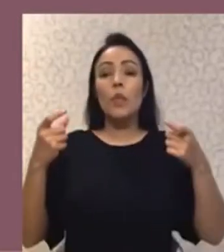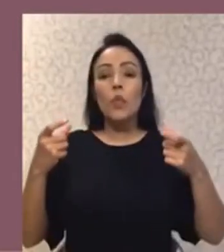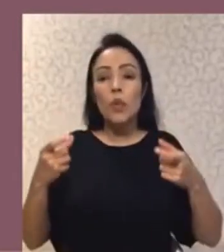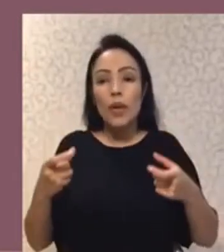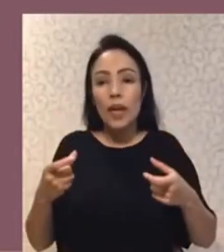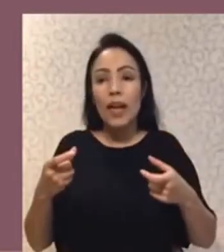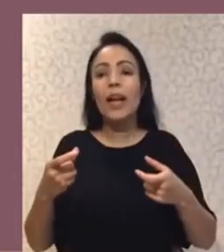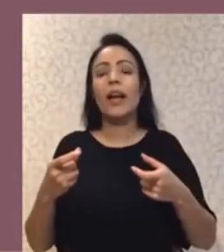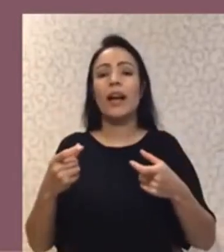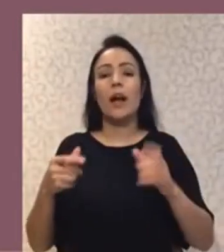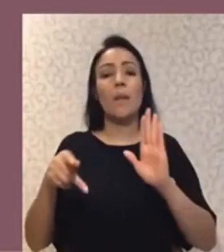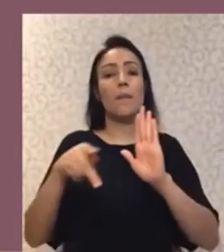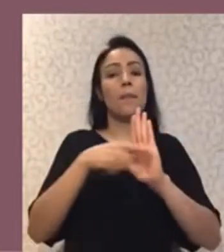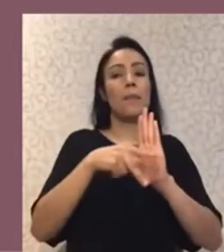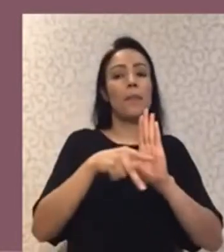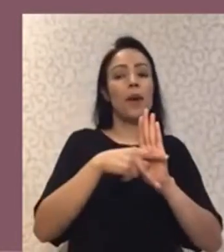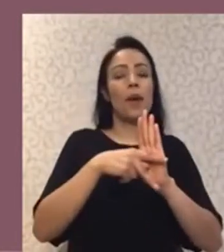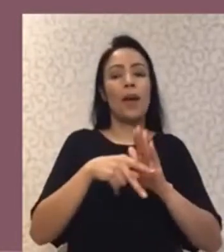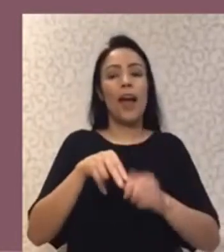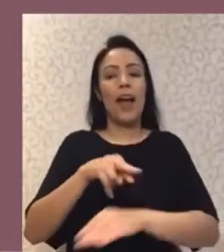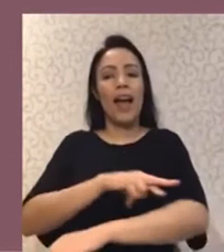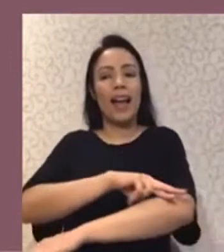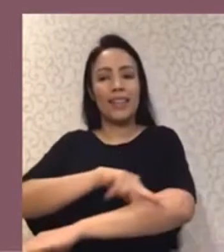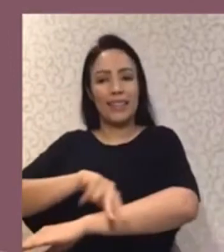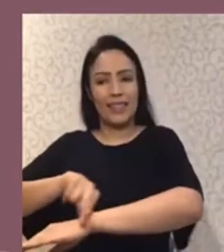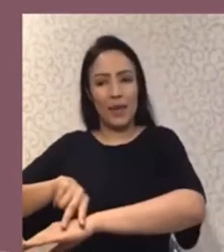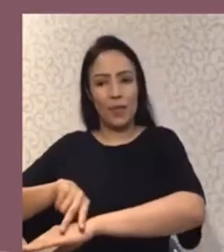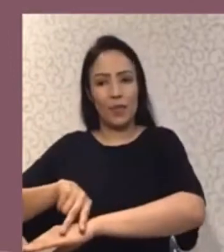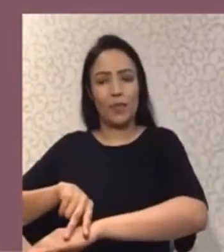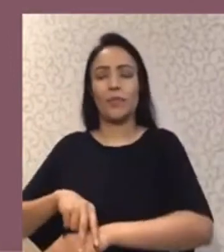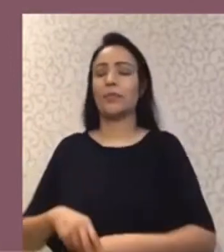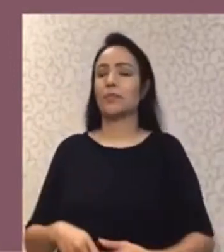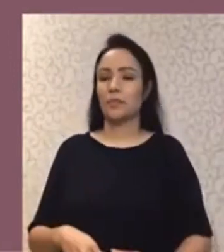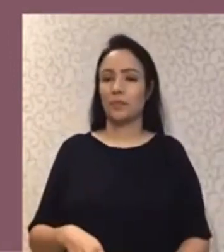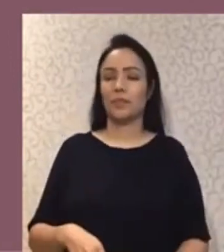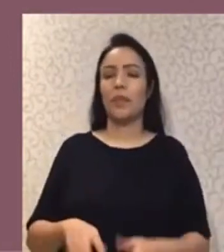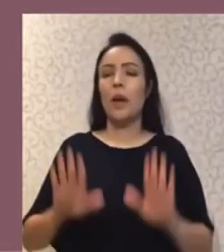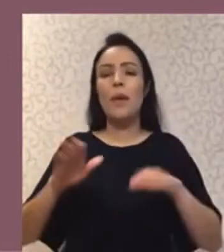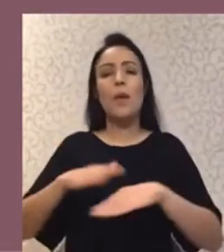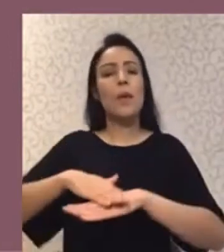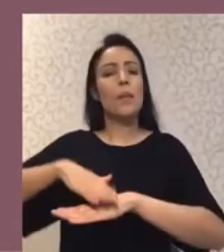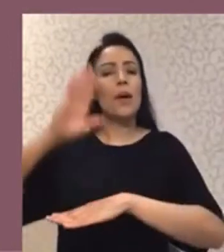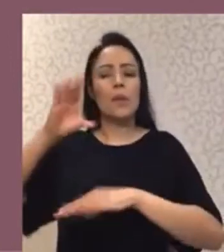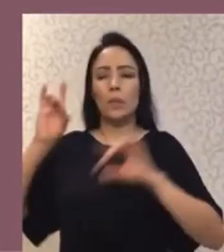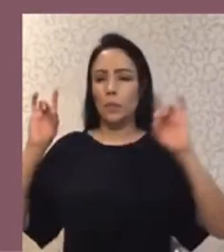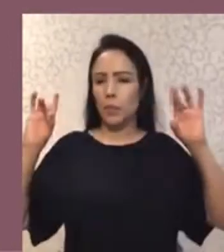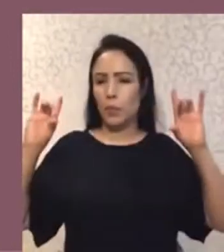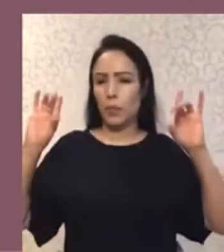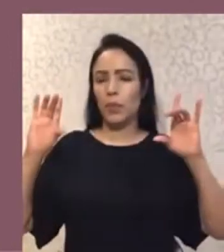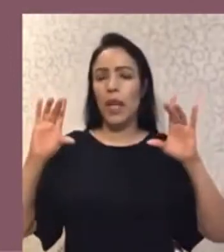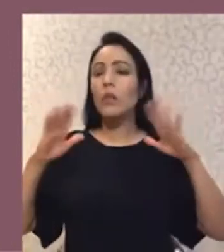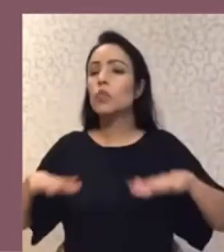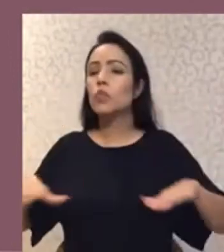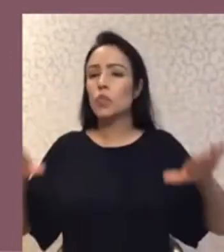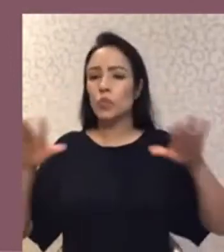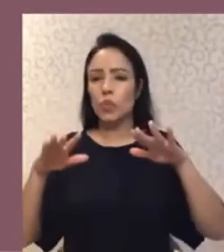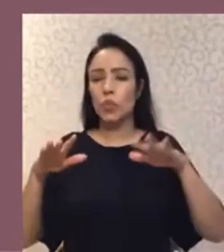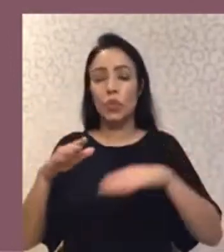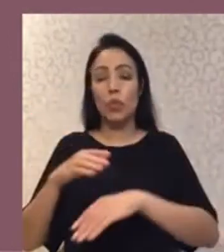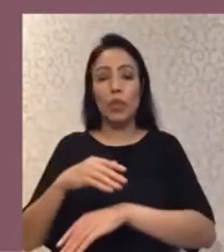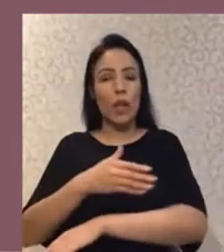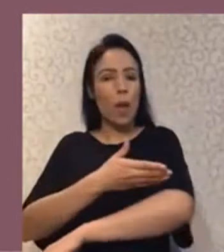pertença racial, de pertença de um grupo. Só que o maior privilégio dela é que todas as pessoas brancas se veem